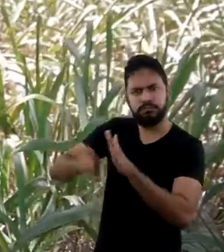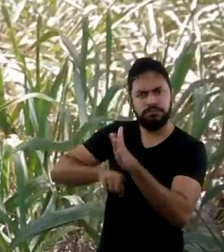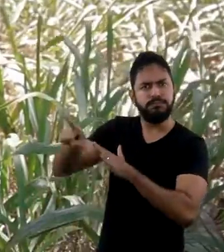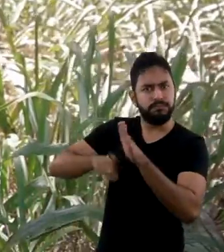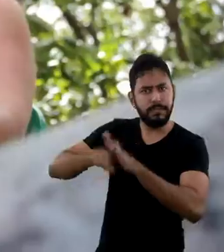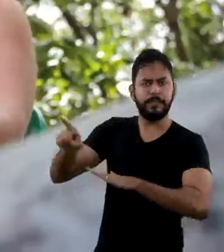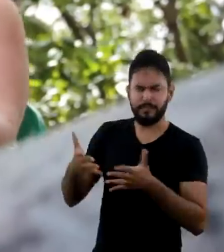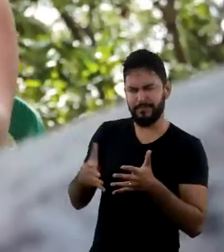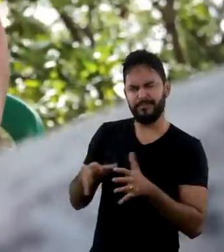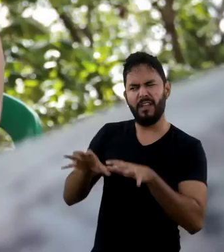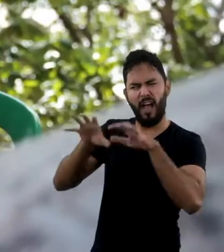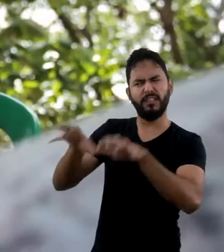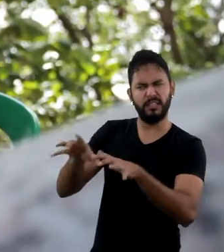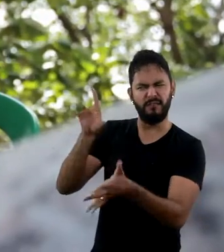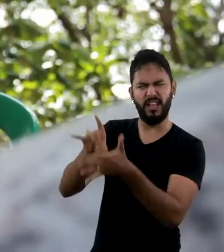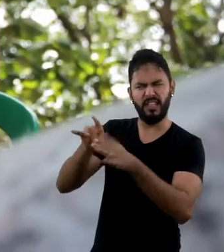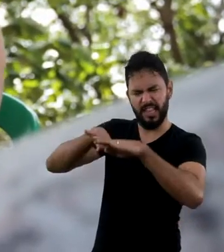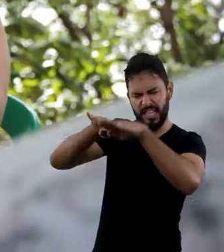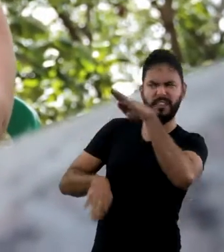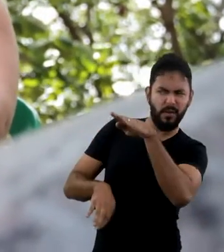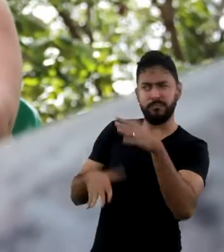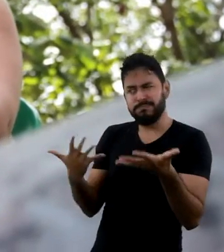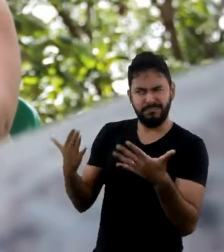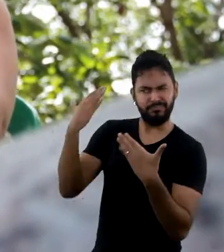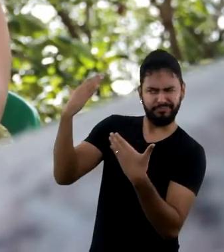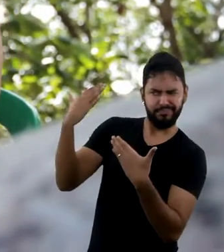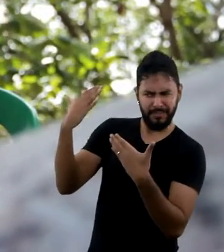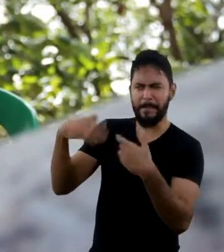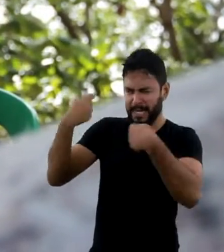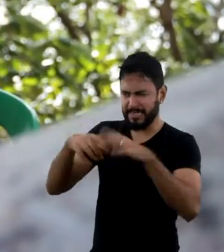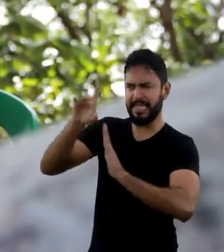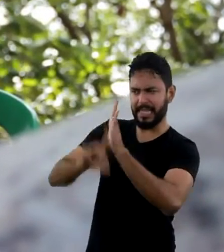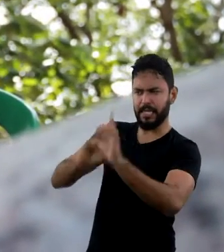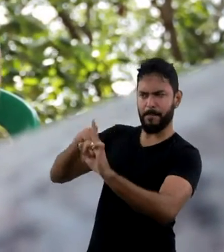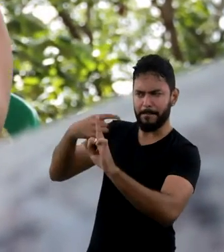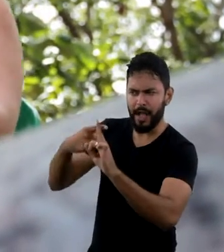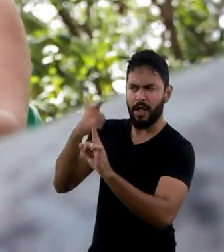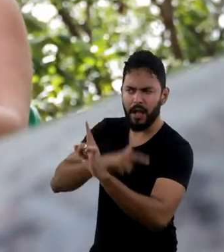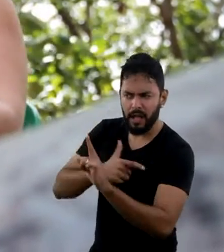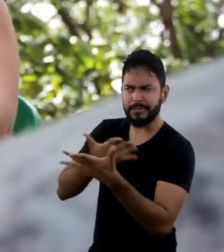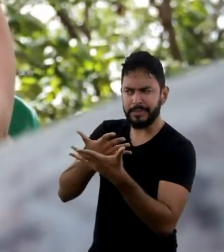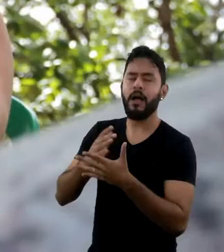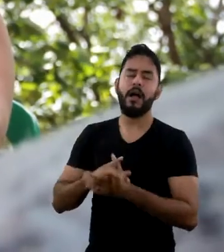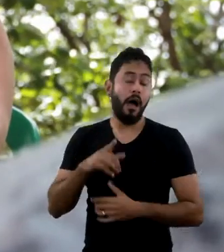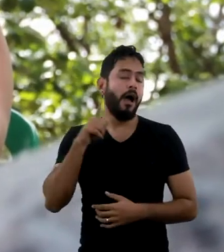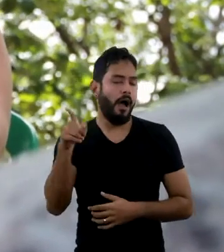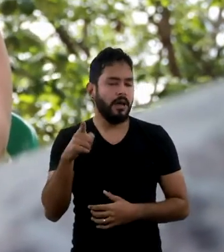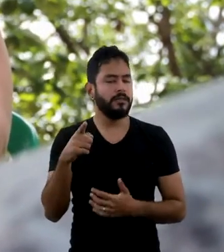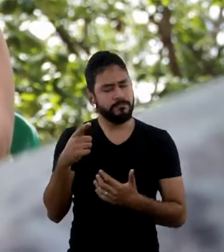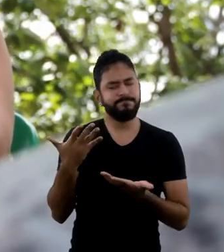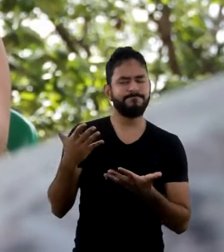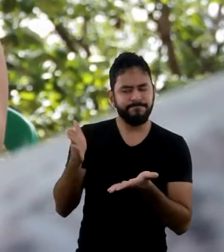perguntar, né? Mas é assim mesmo? Mas é tão desigual mesmo? Mas isso é realmente necessário? E a partir do momento que eles foram